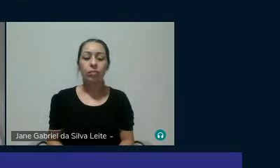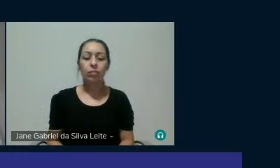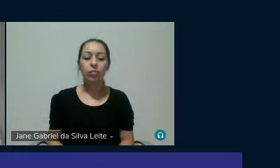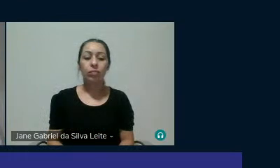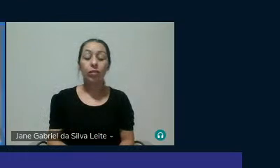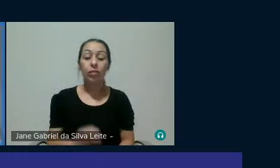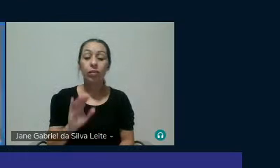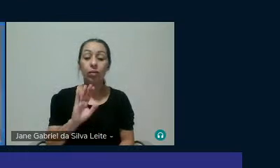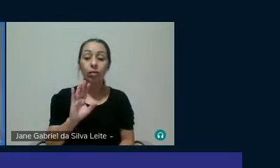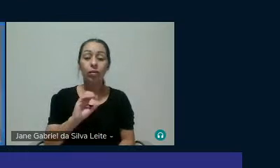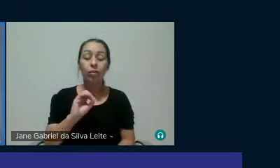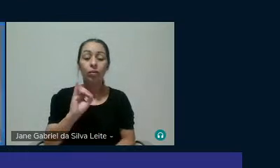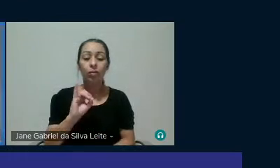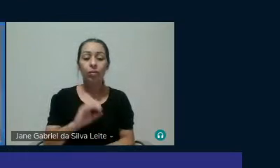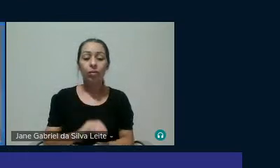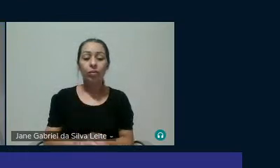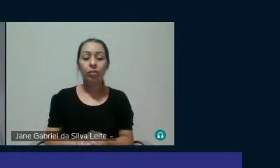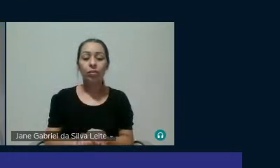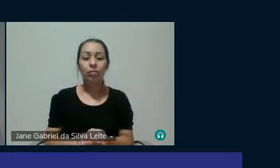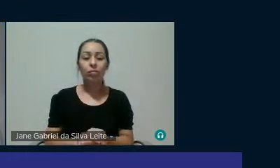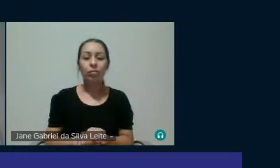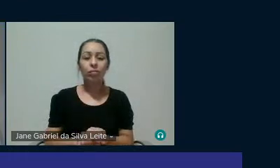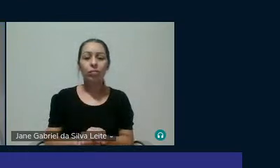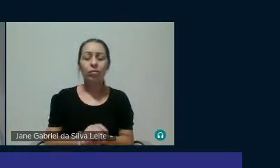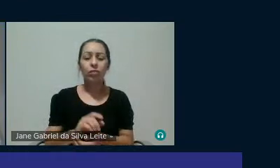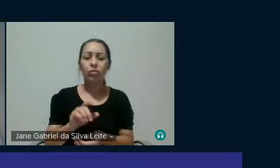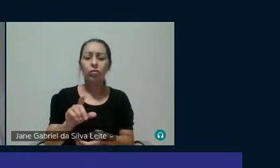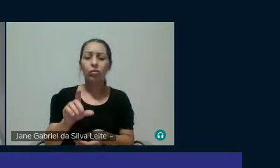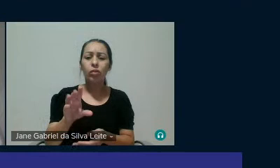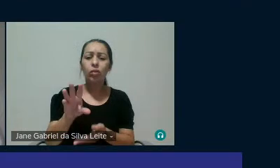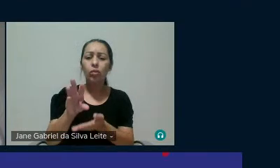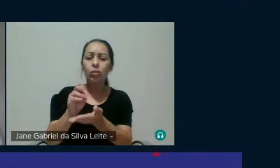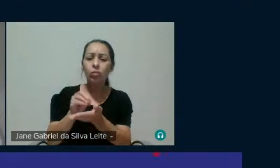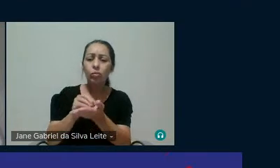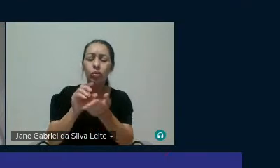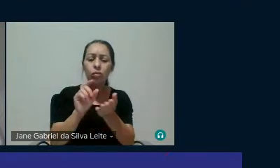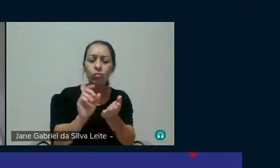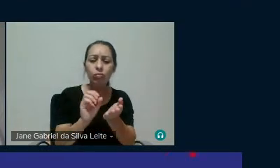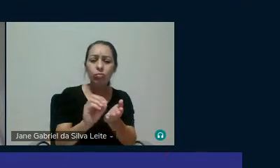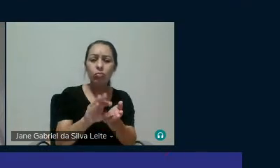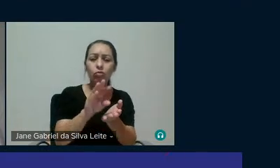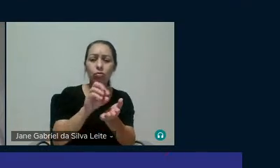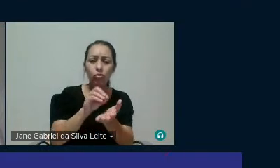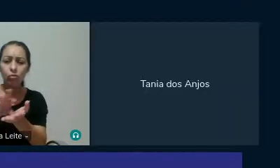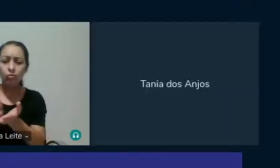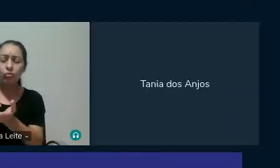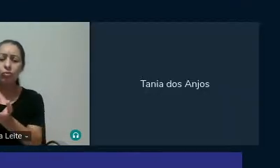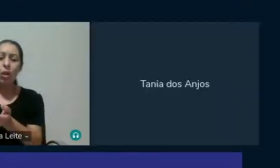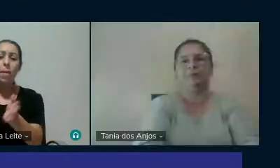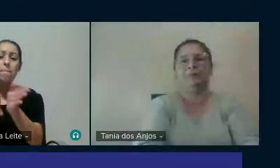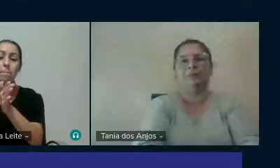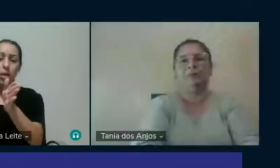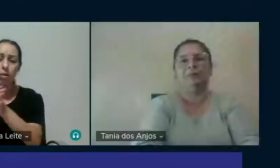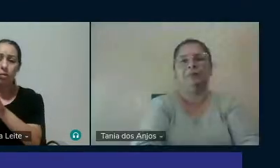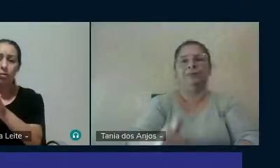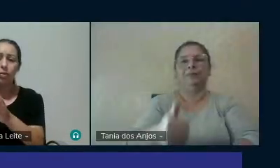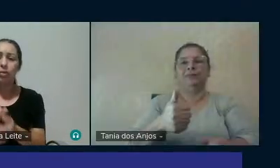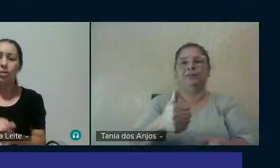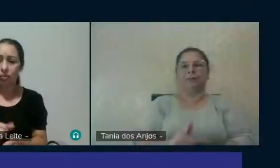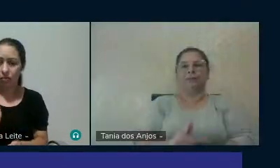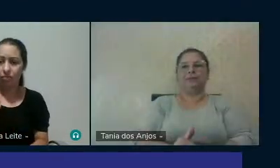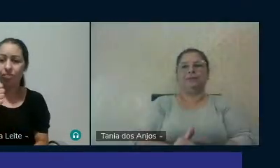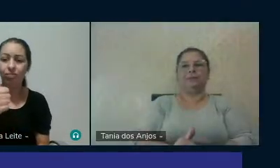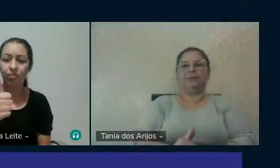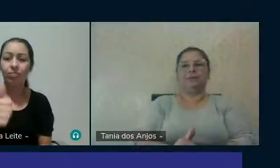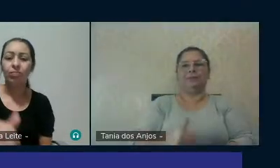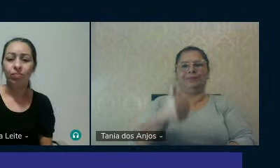Carmen. Olá, Eu professora. vou recortar algumas perguntas e trazer aqui conforme você vai respondendo, certo? Tem